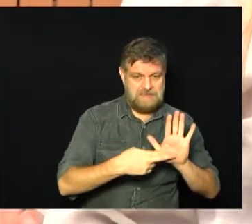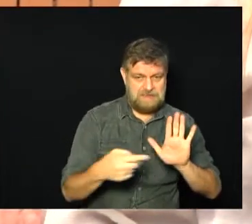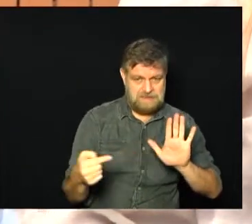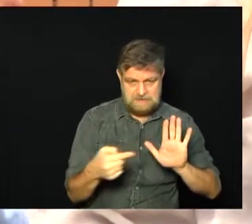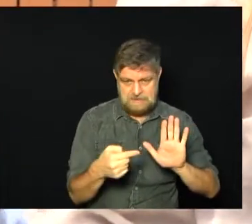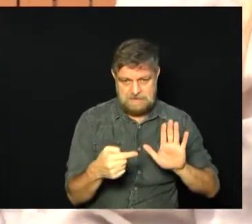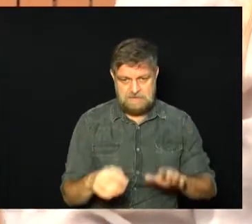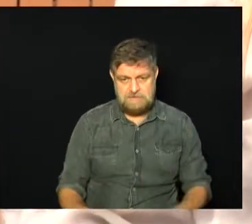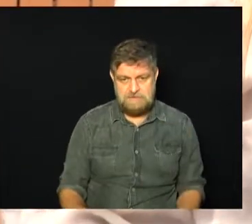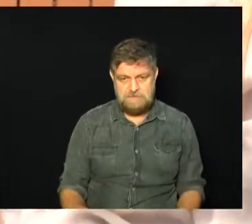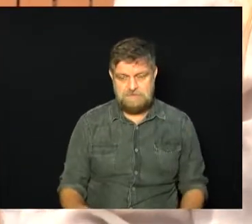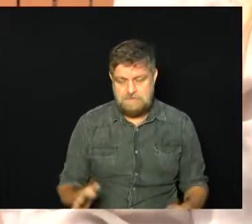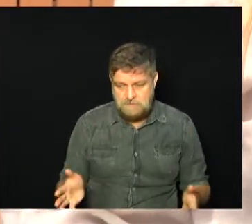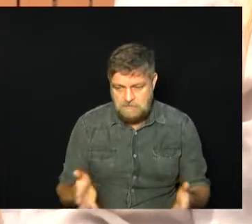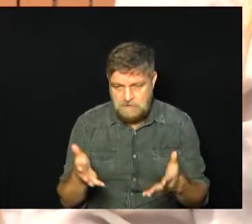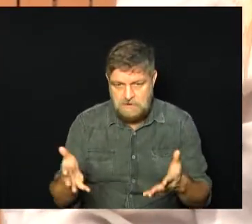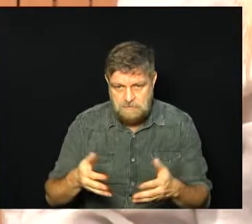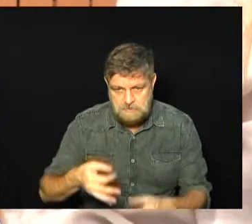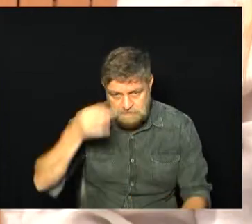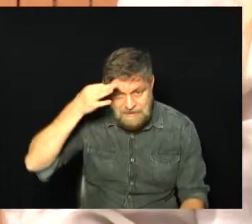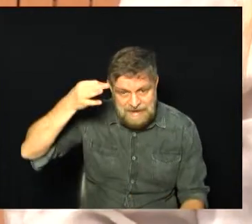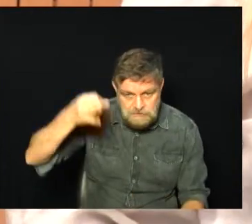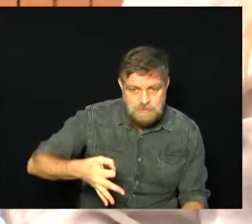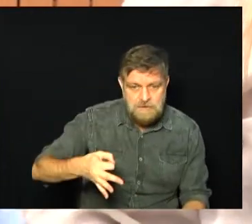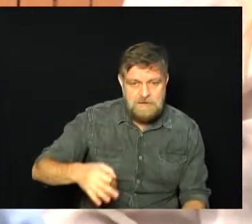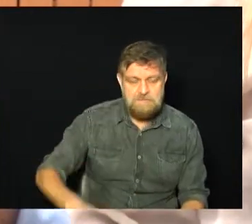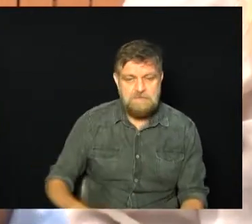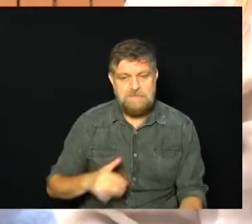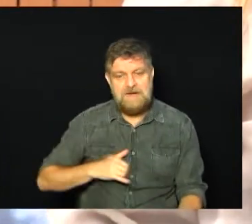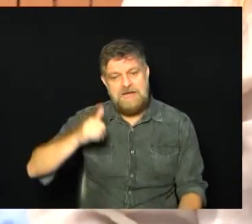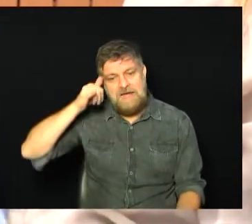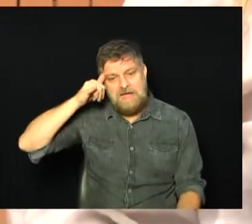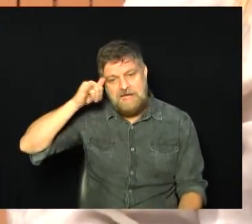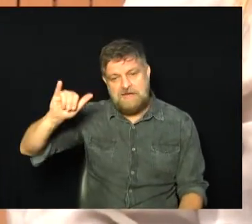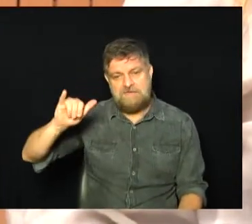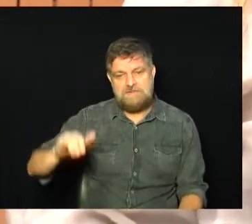ele chamou de motivo razoável, né, para evitar,